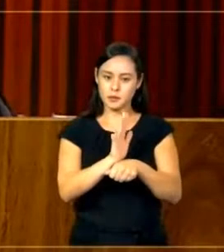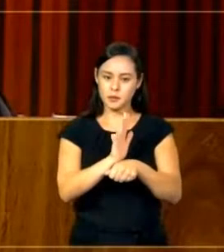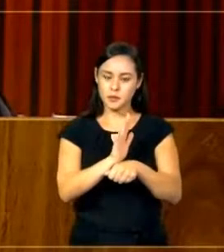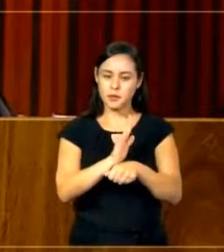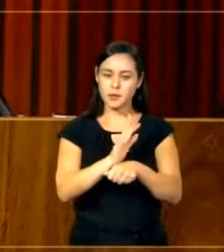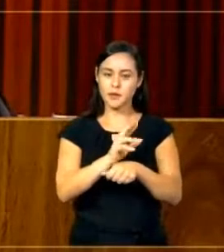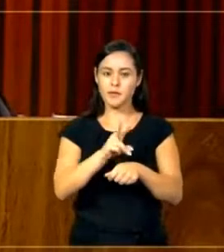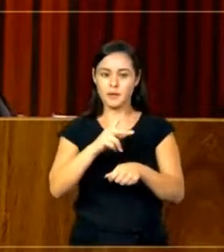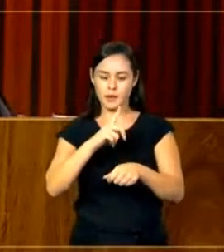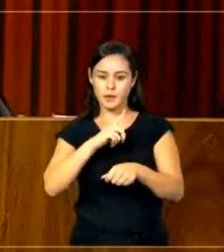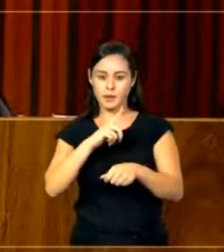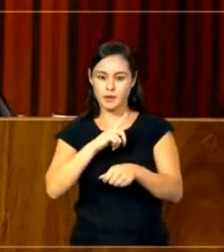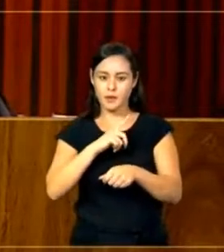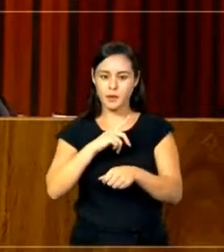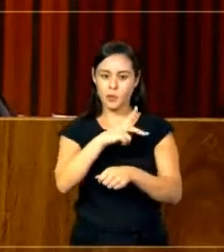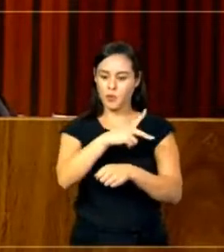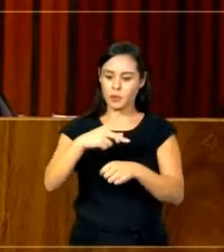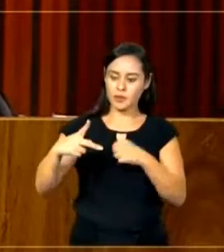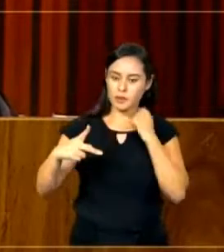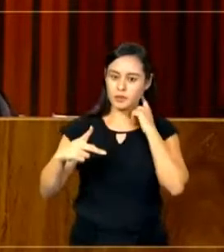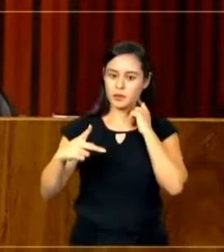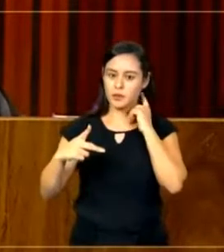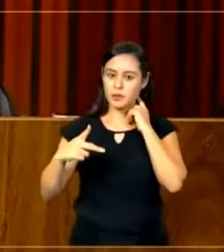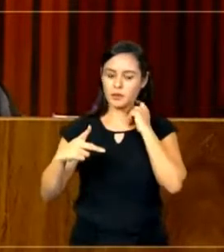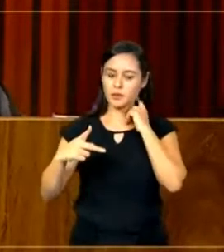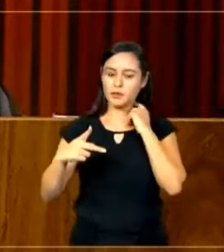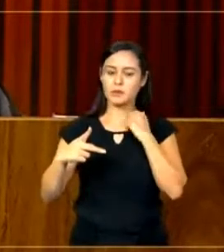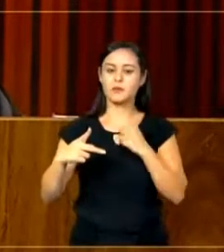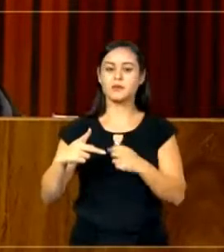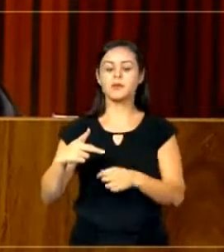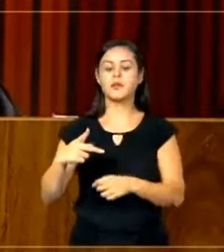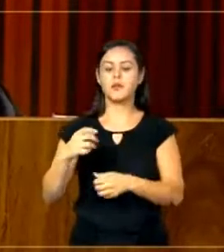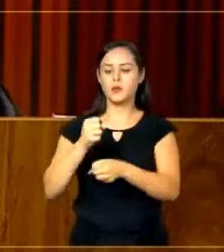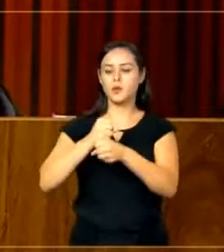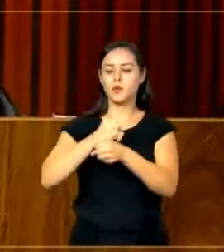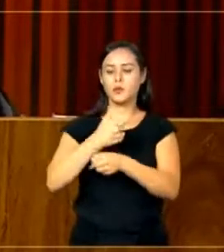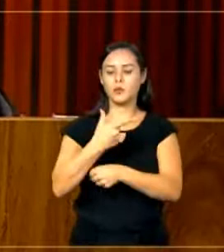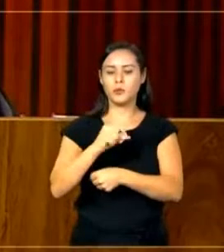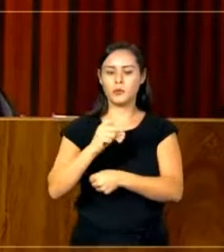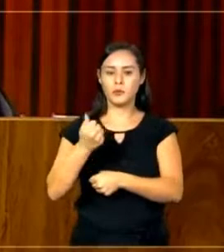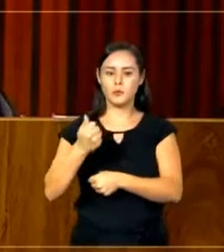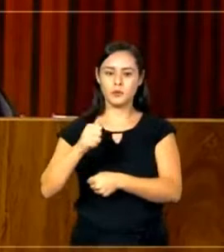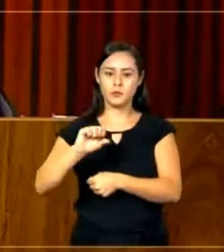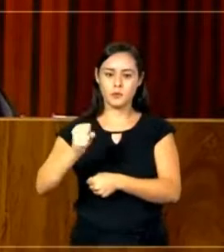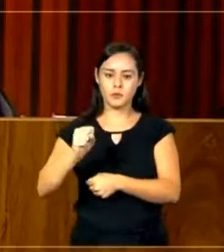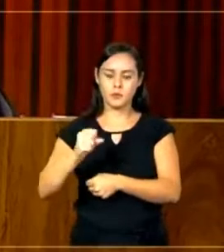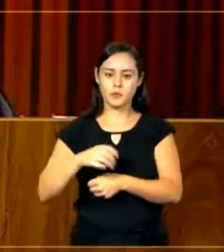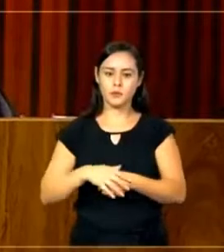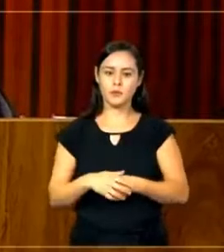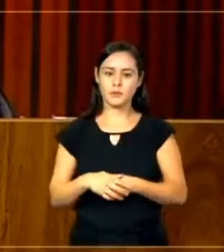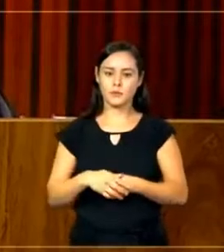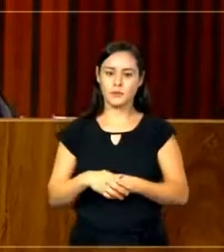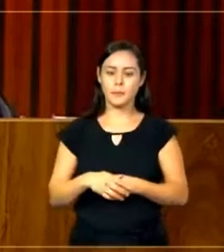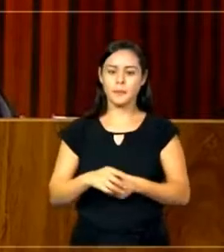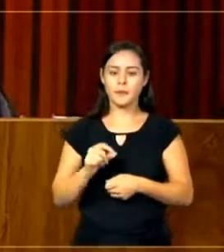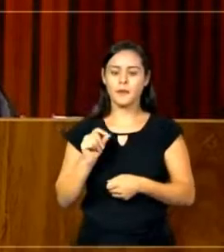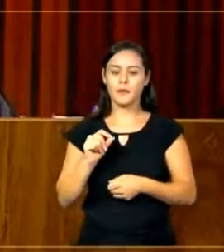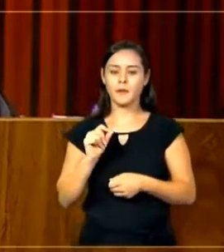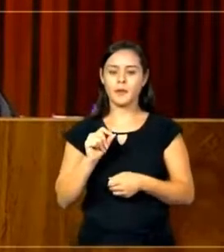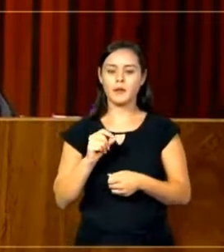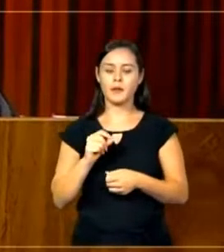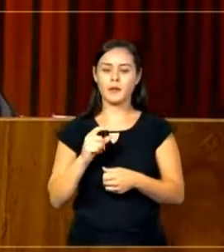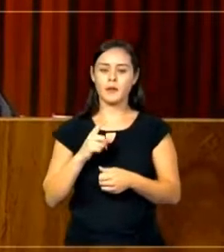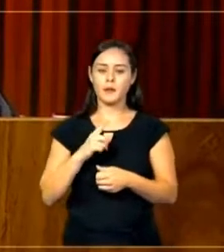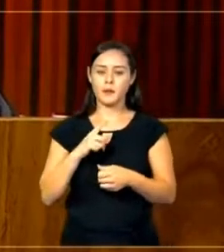ataque sofrido pelo presidente da República em 2018. O problema que aqui se coloca é a aparente colisão